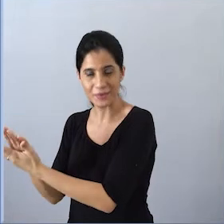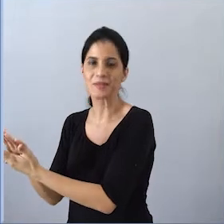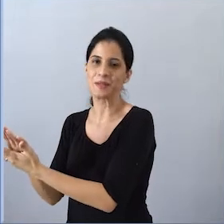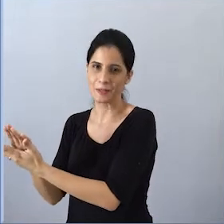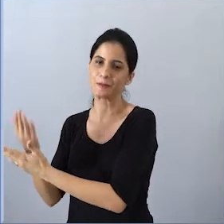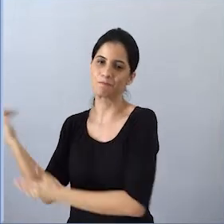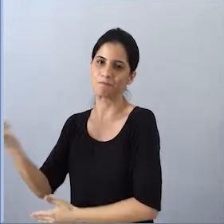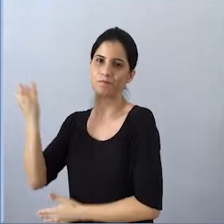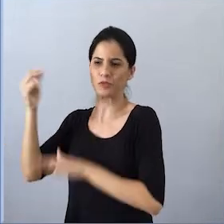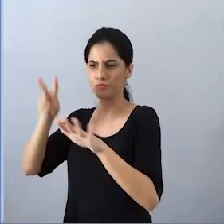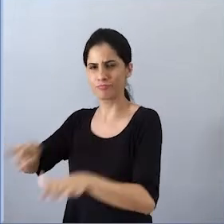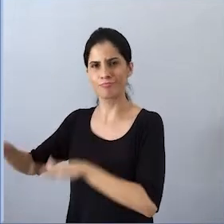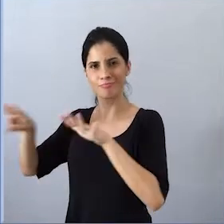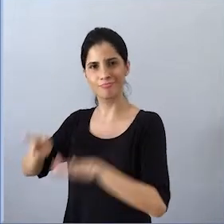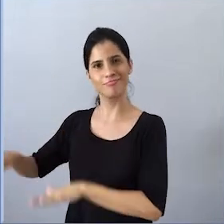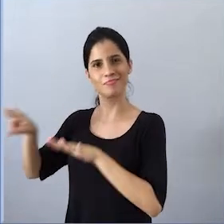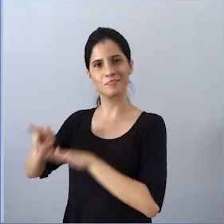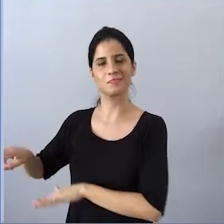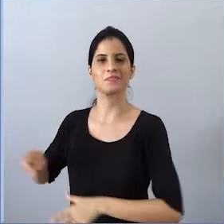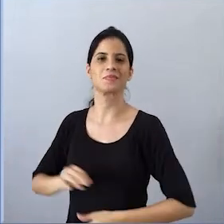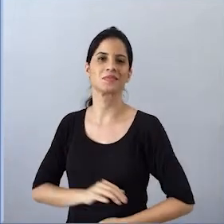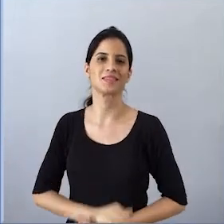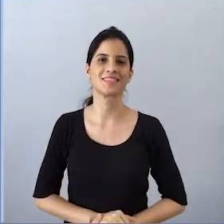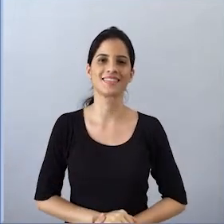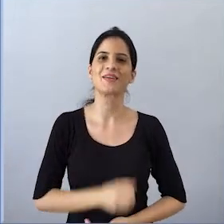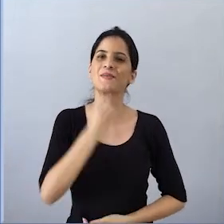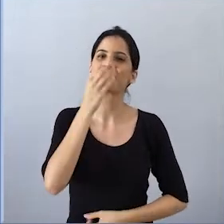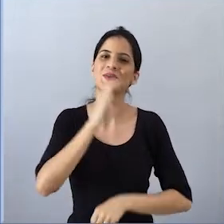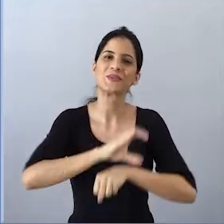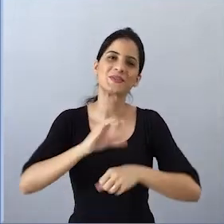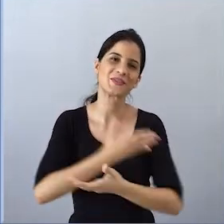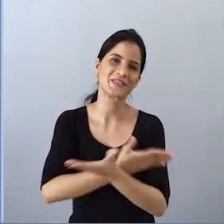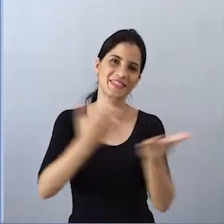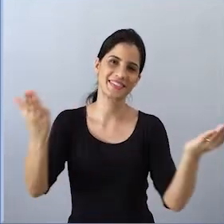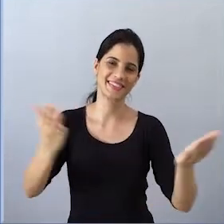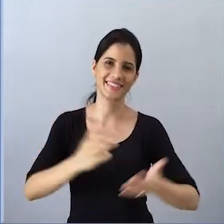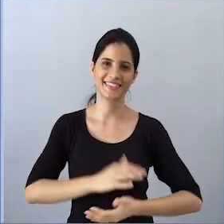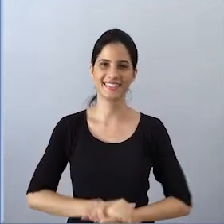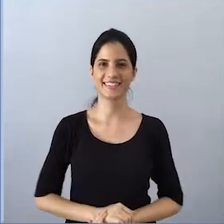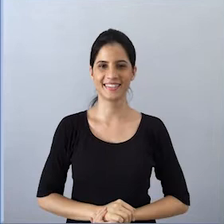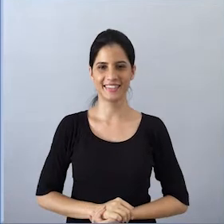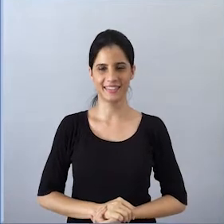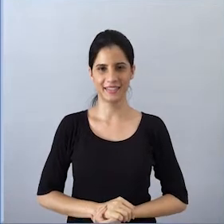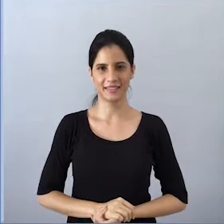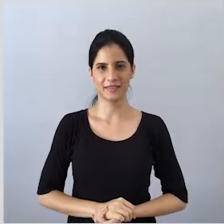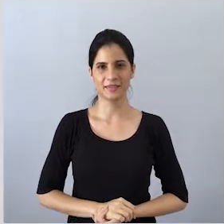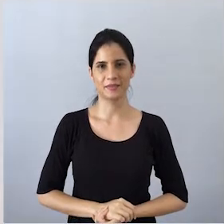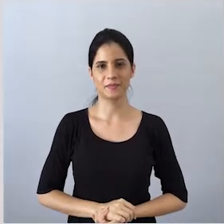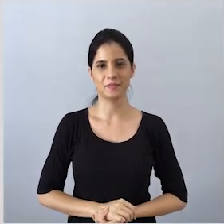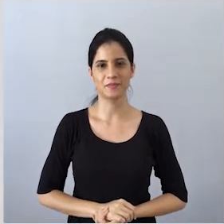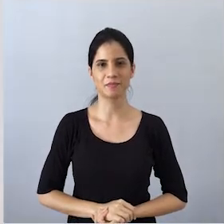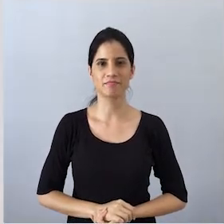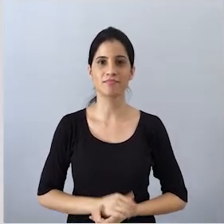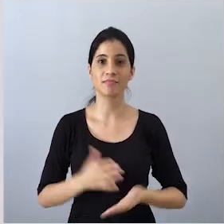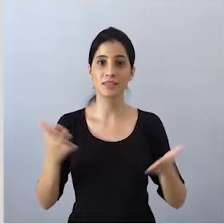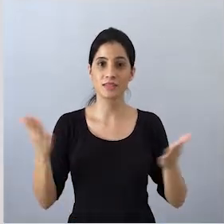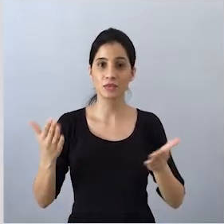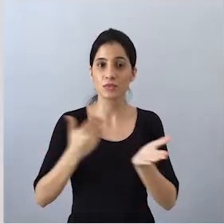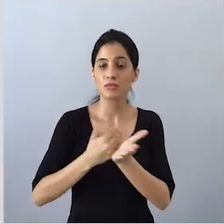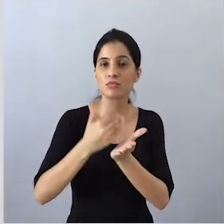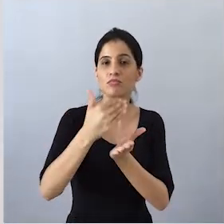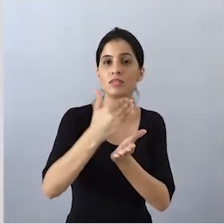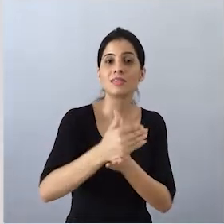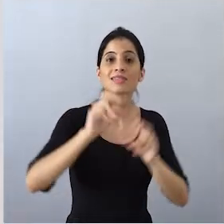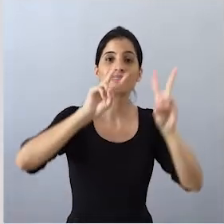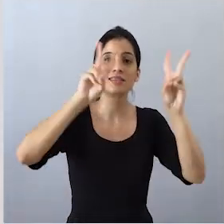discursivas síncronas ofertadas em regime excepcional. Bom curso a todos os espectadores! Para